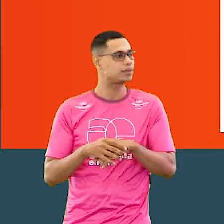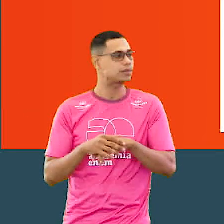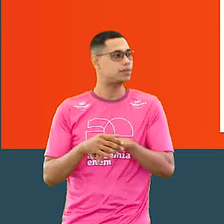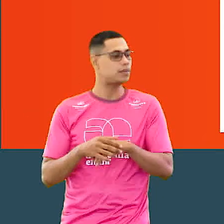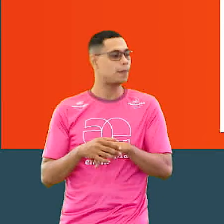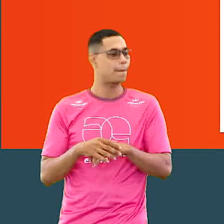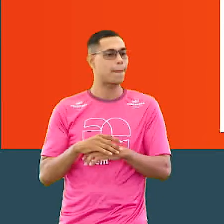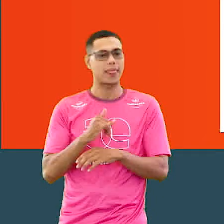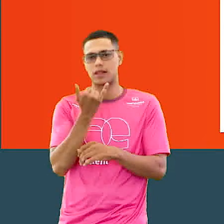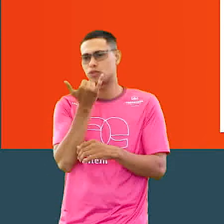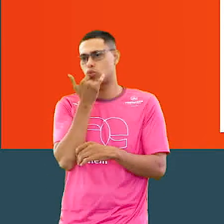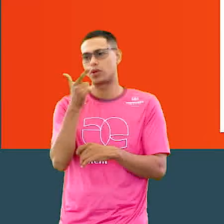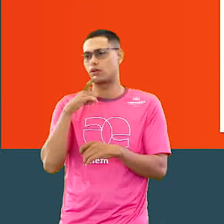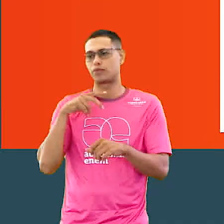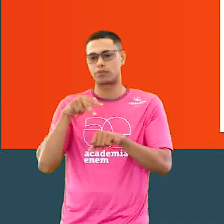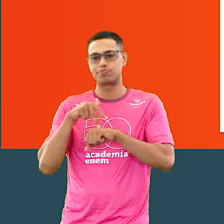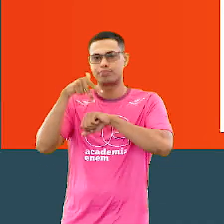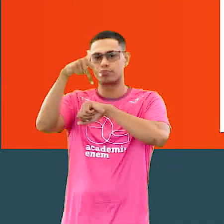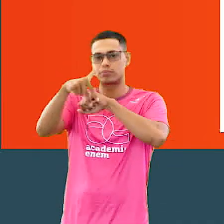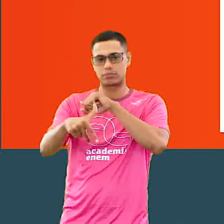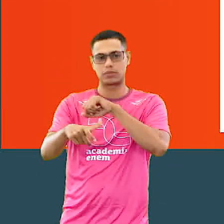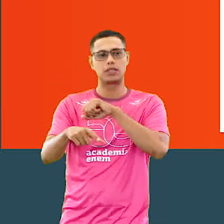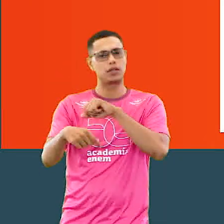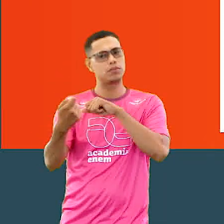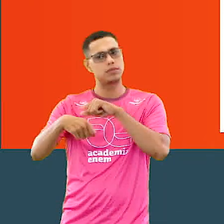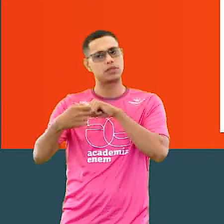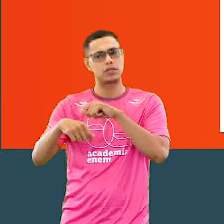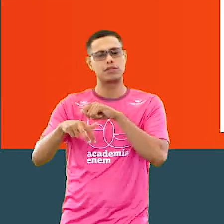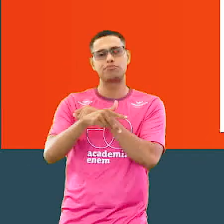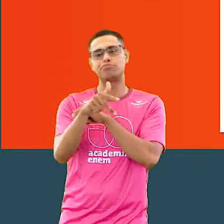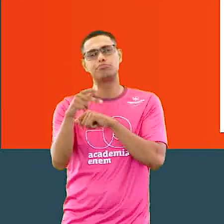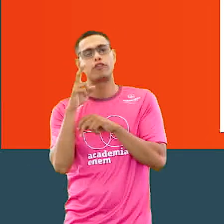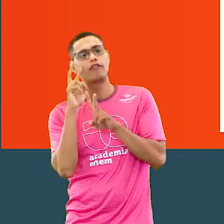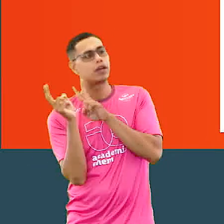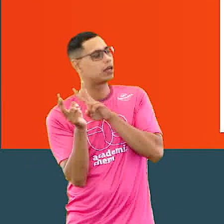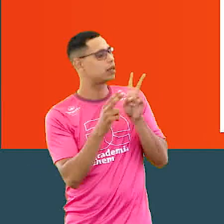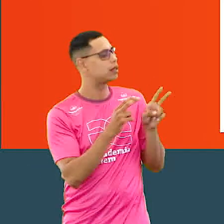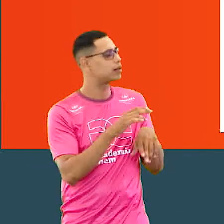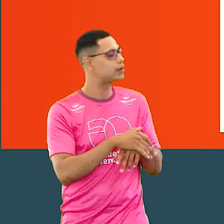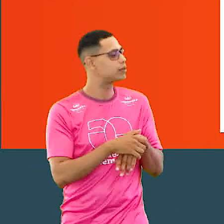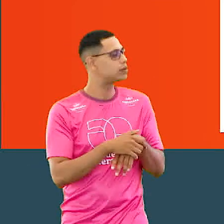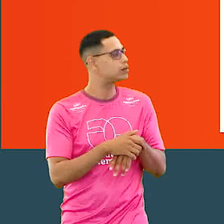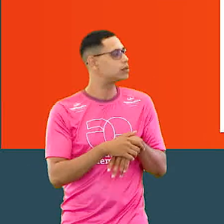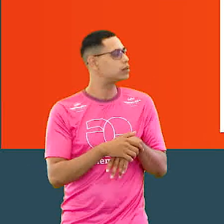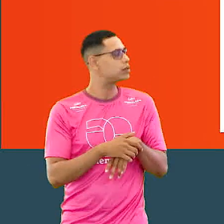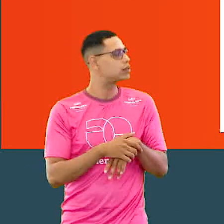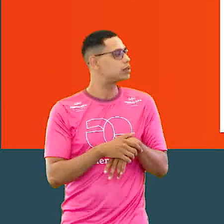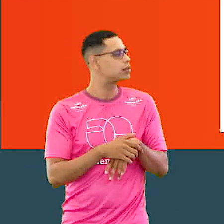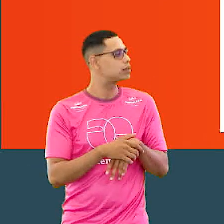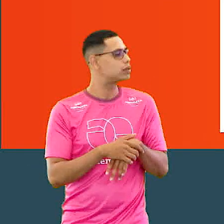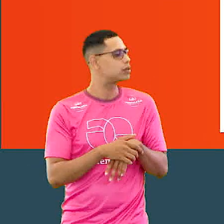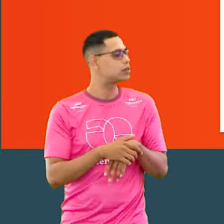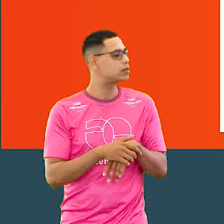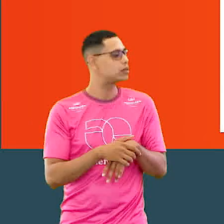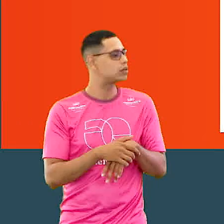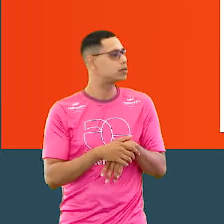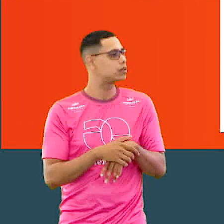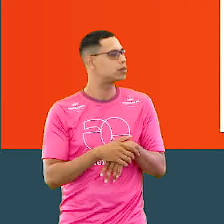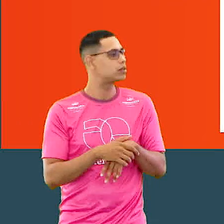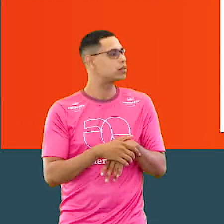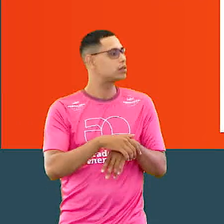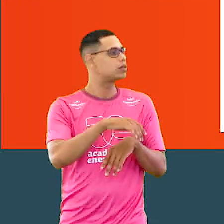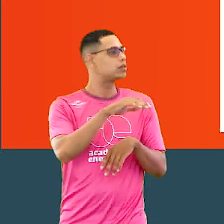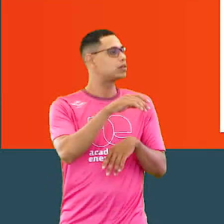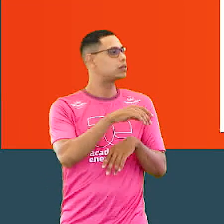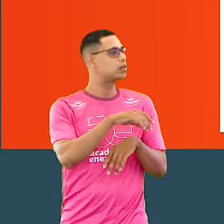Gente, eu vou descer porque eu preciso acompanhar aqui, preciso acompanhar o meu slide, tá